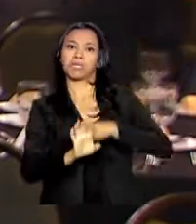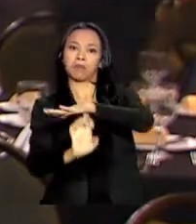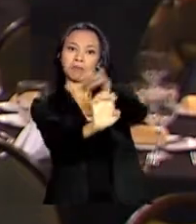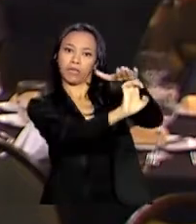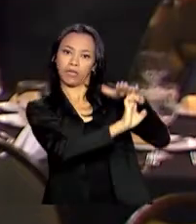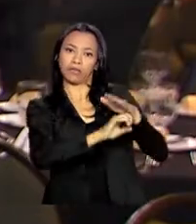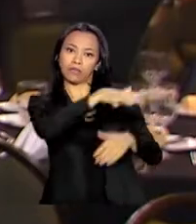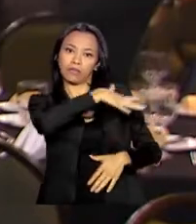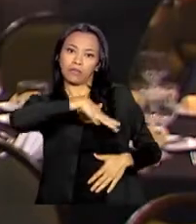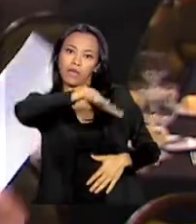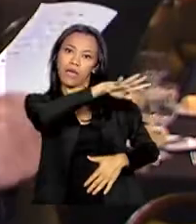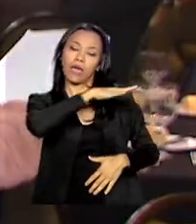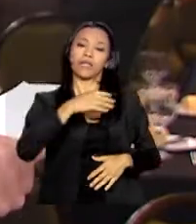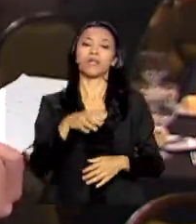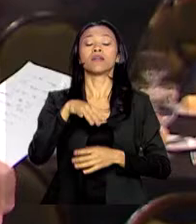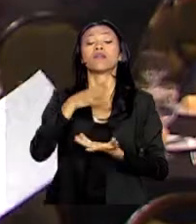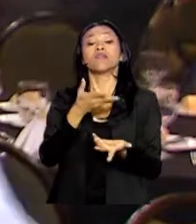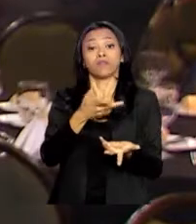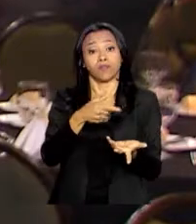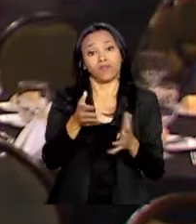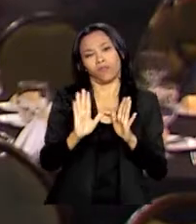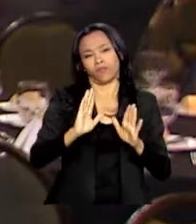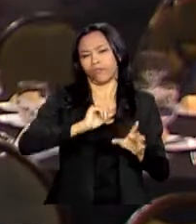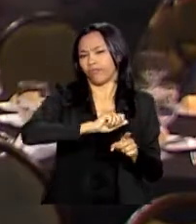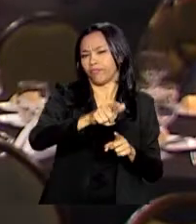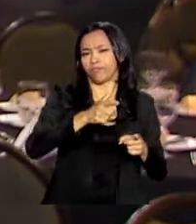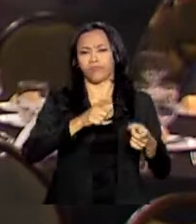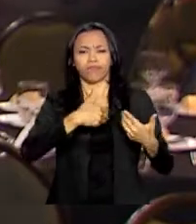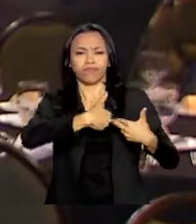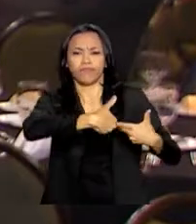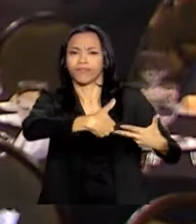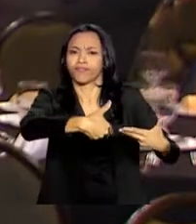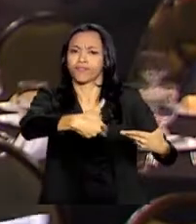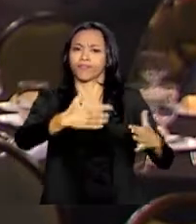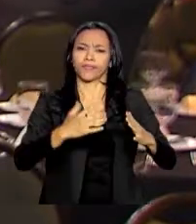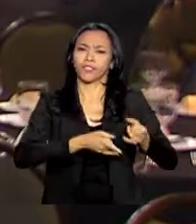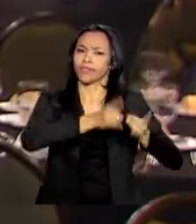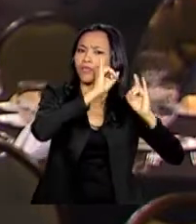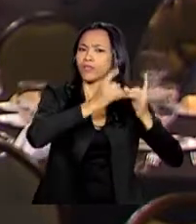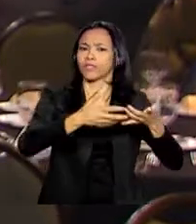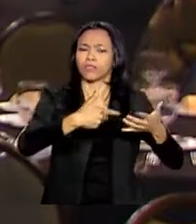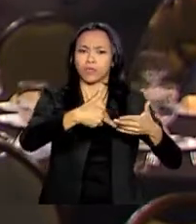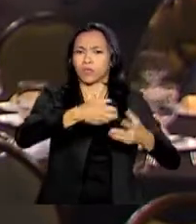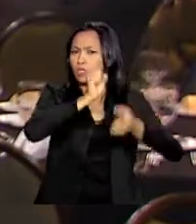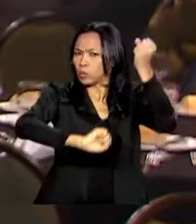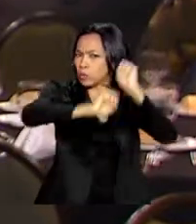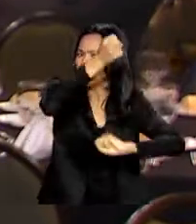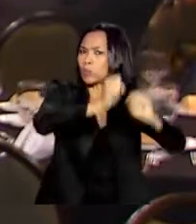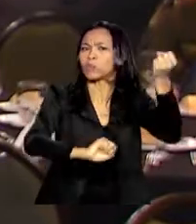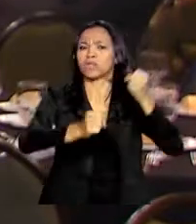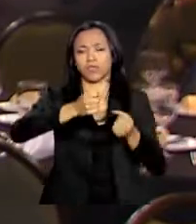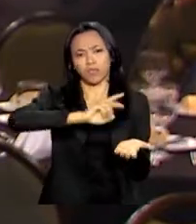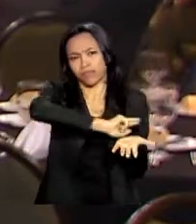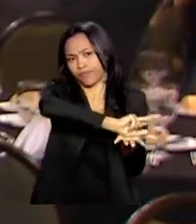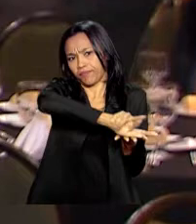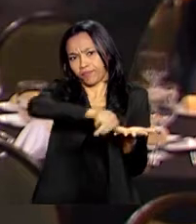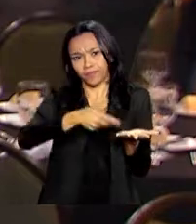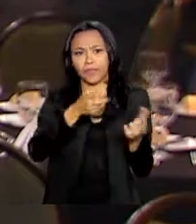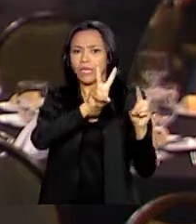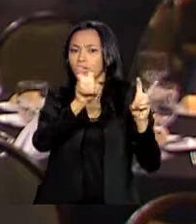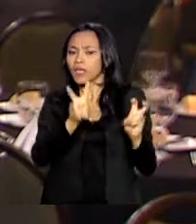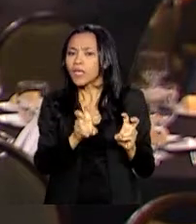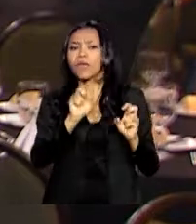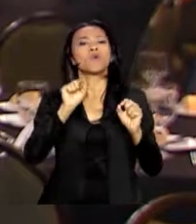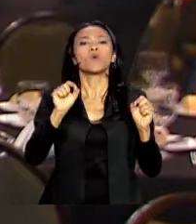imobiliário a idéia aqui nesse encontro é discutir o cenário atual dessa indústria imobiliária também o momento e as perspectivas